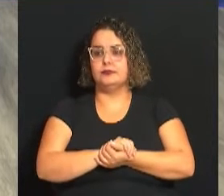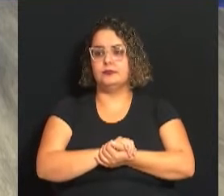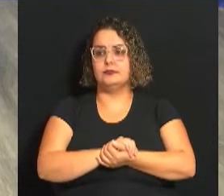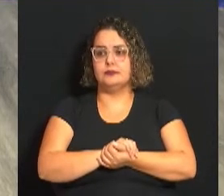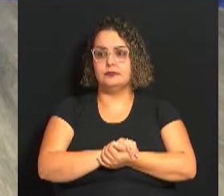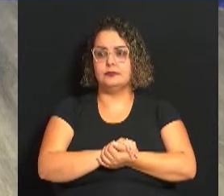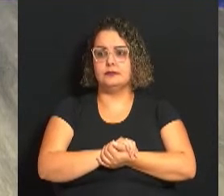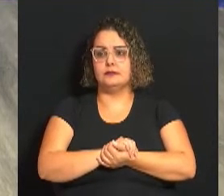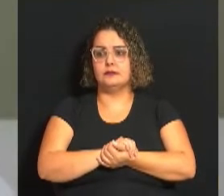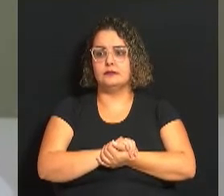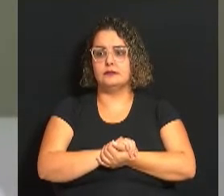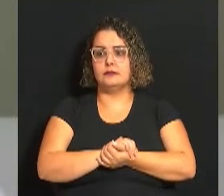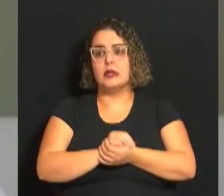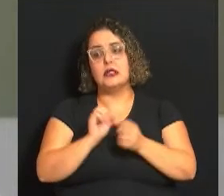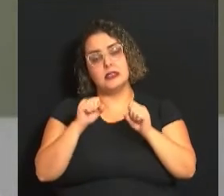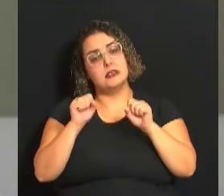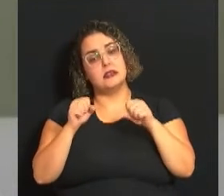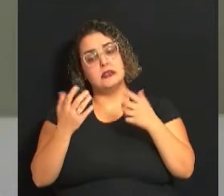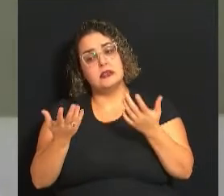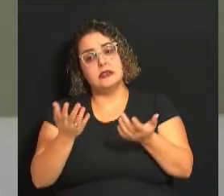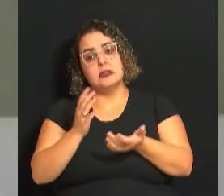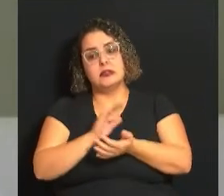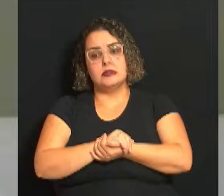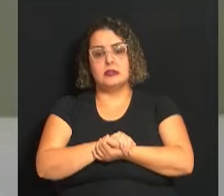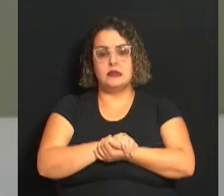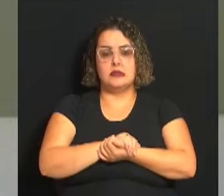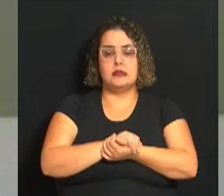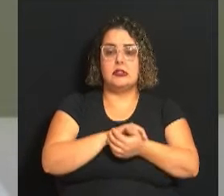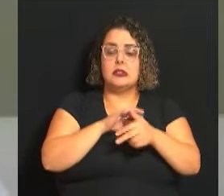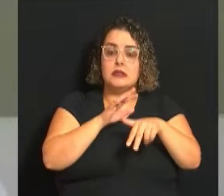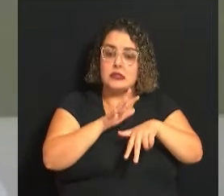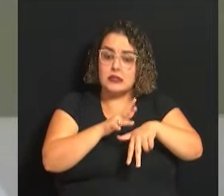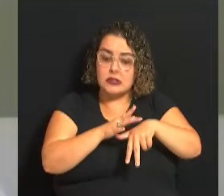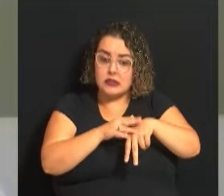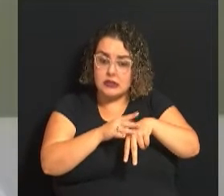Sim, esses pacientes que têm